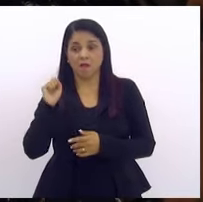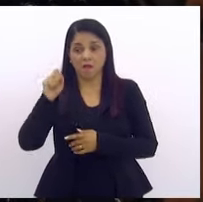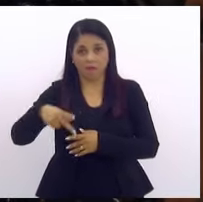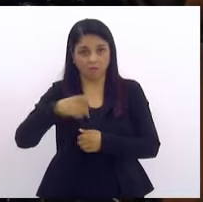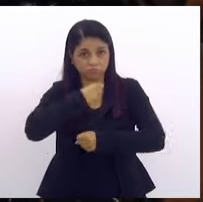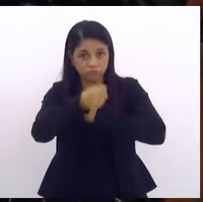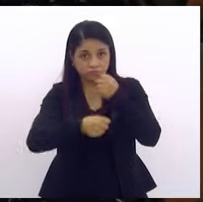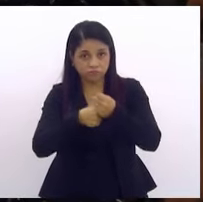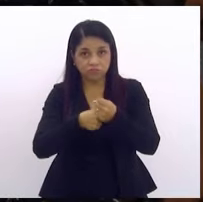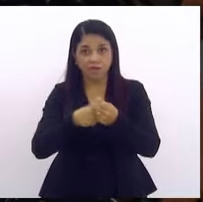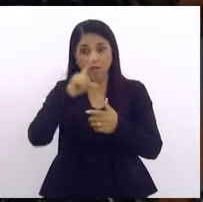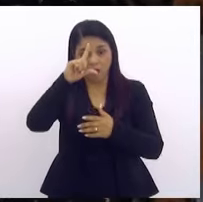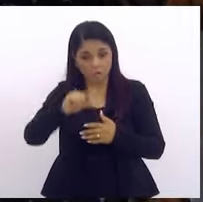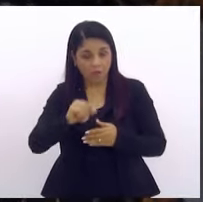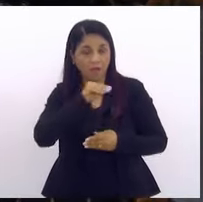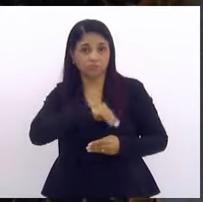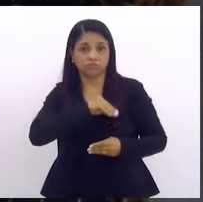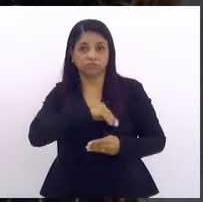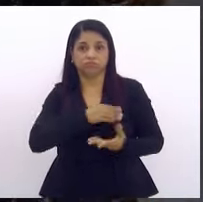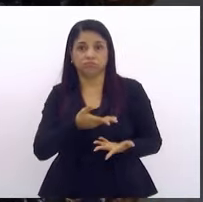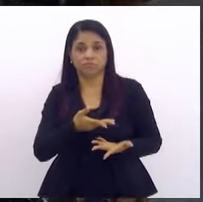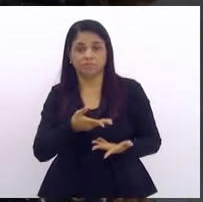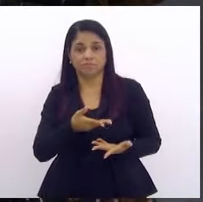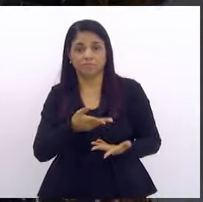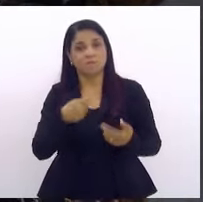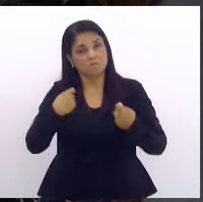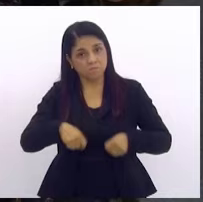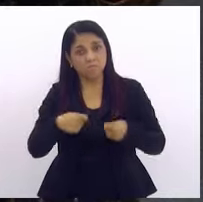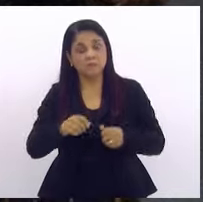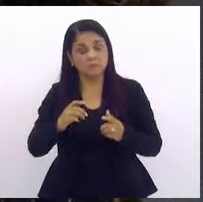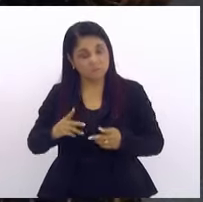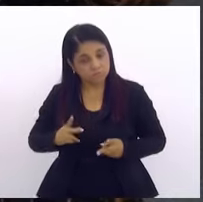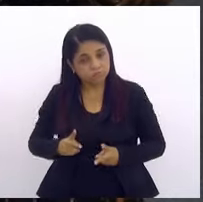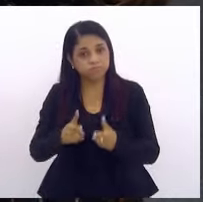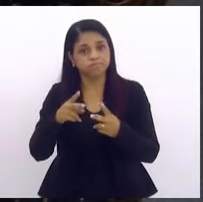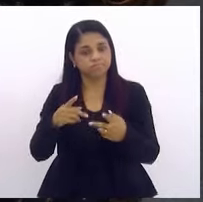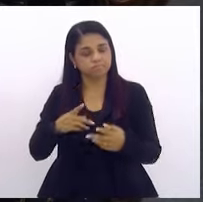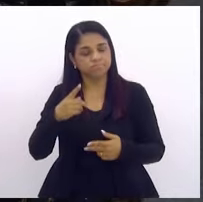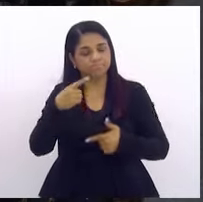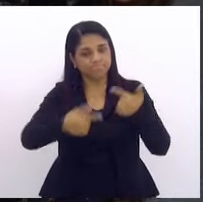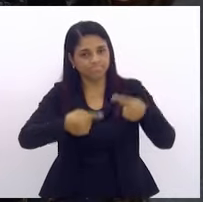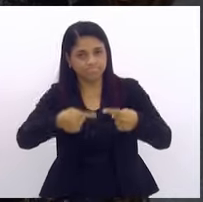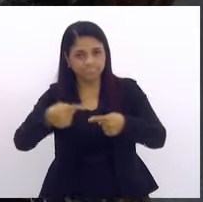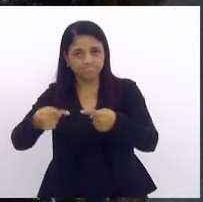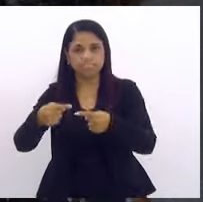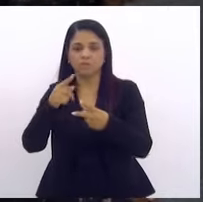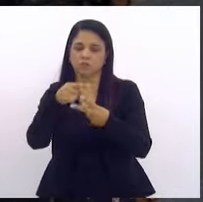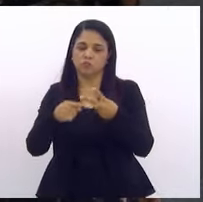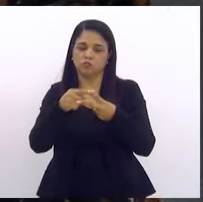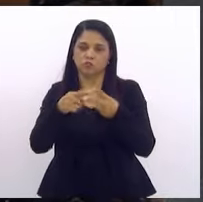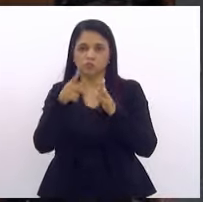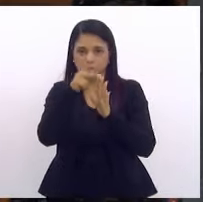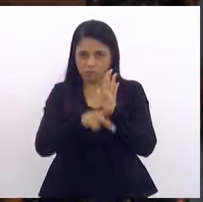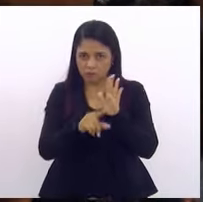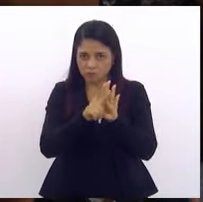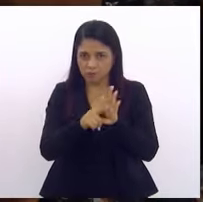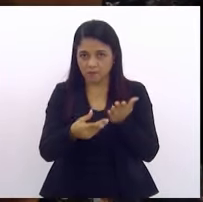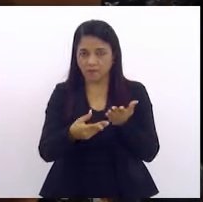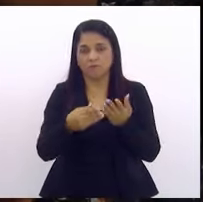abaixo de um salário mínimo. E a gente precisa, então, enfrentar esses dois projetos o mais rápido possível. Então, vou encaminhar